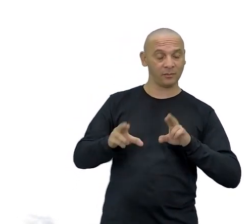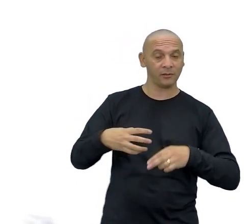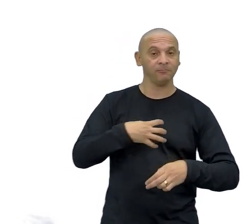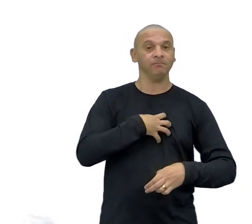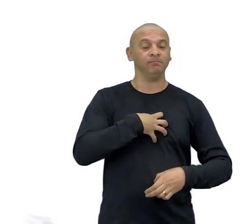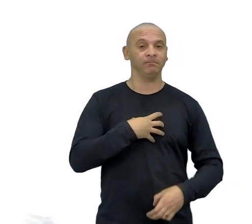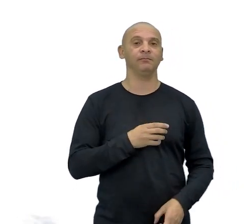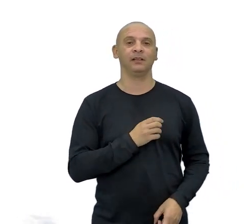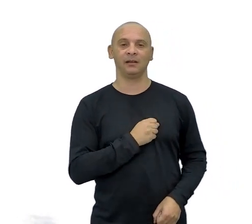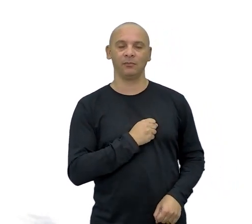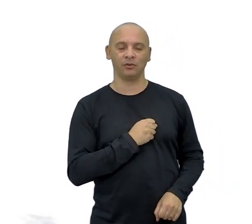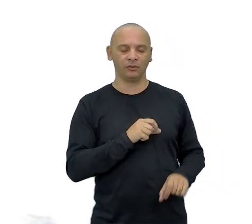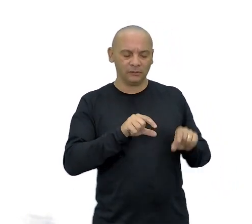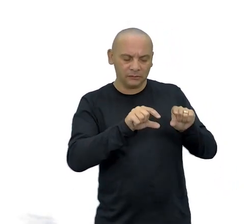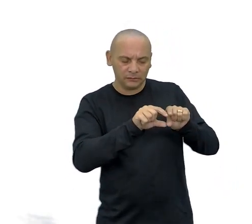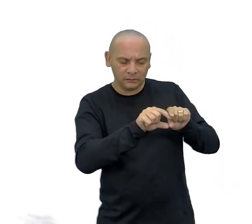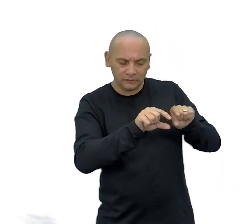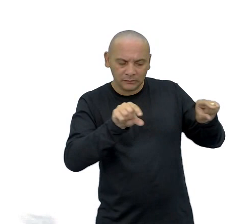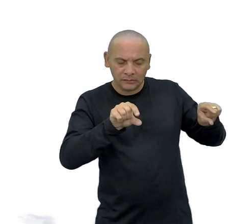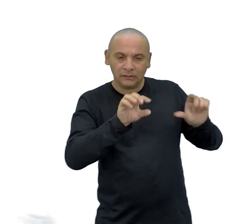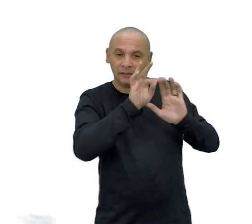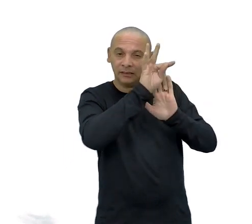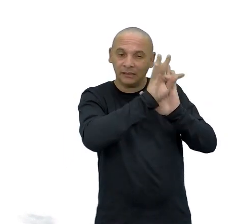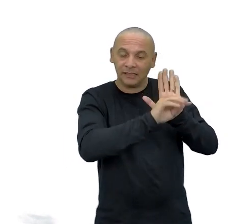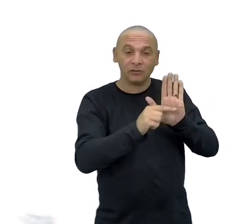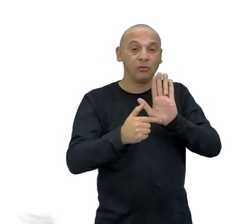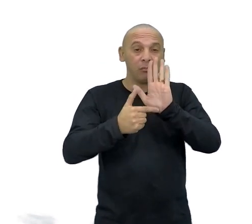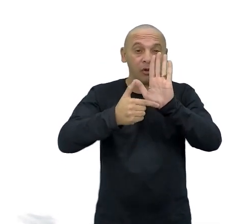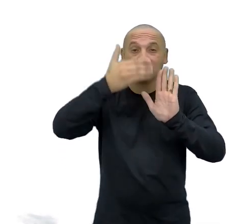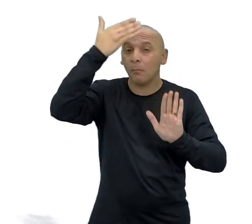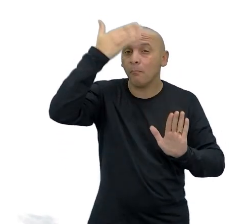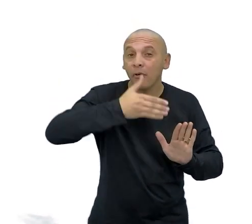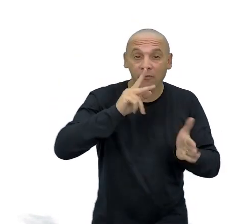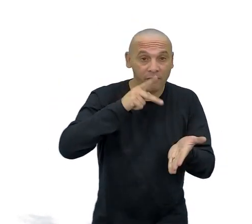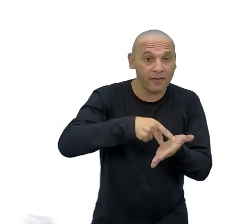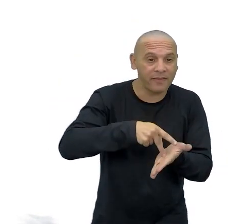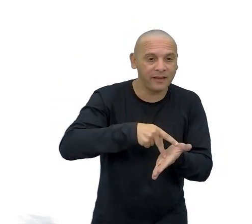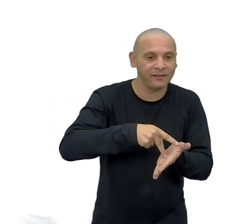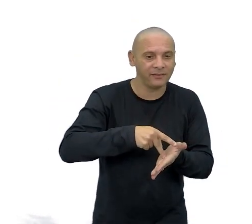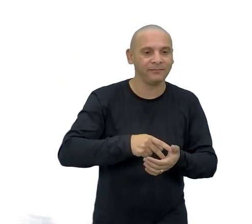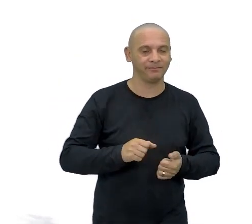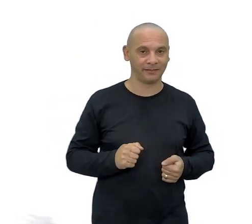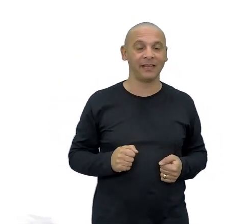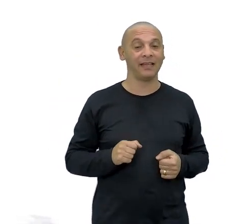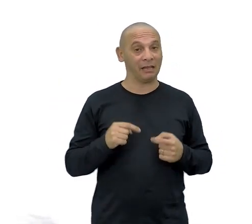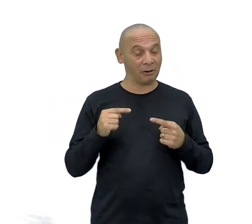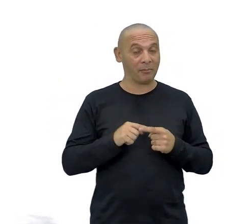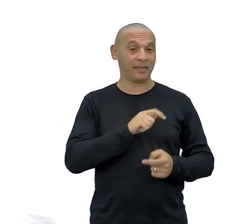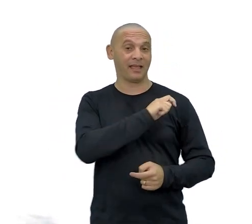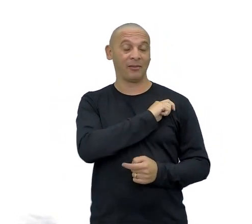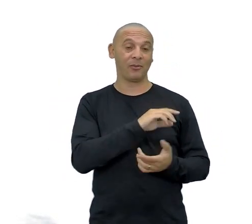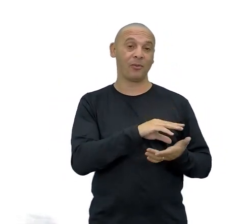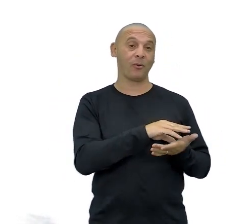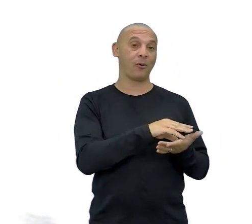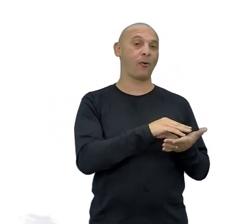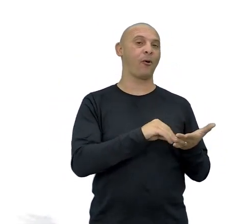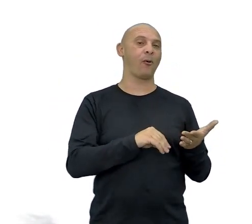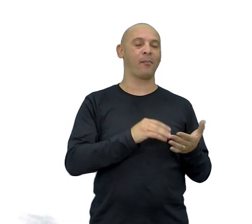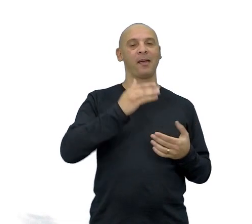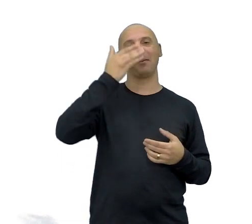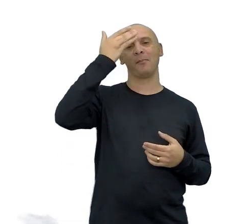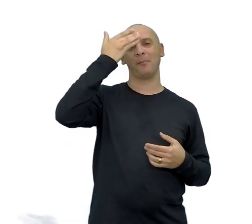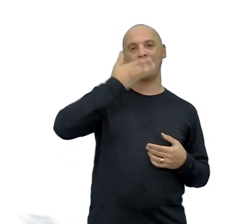do texto um fragmento que justifique essa afirmação. Então aqui eles vão fazer uma cópia identificando